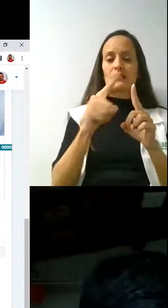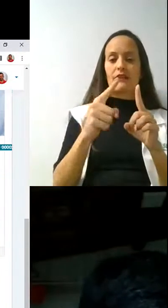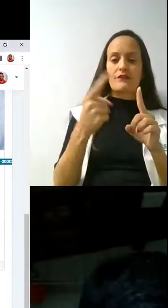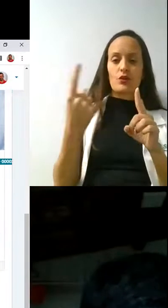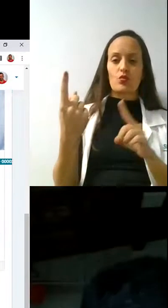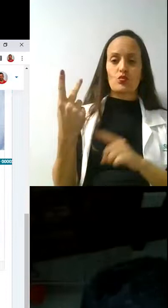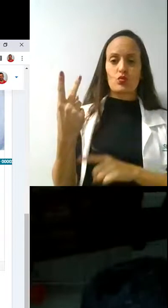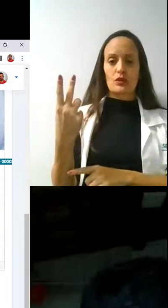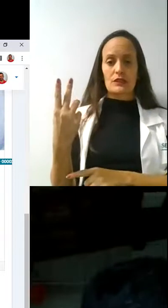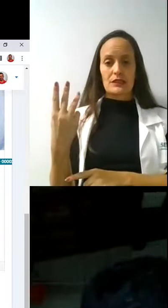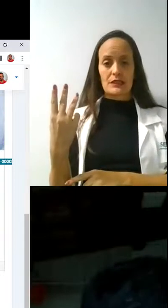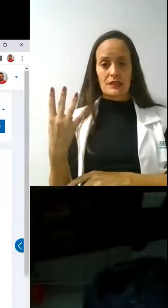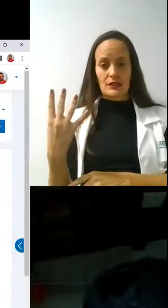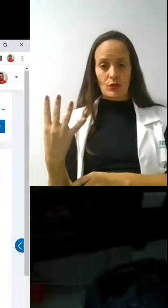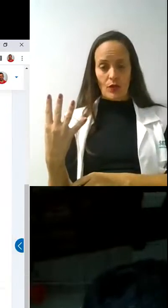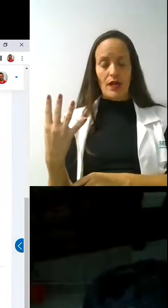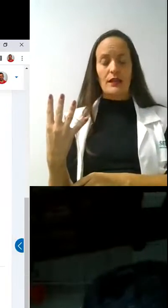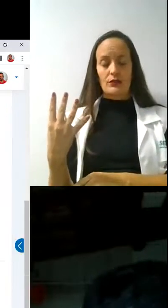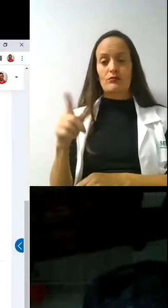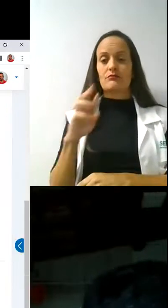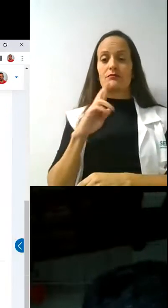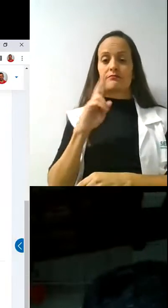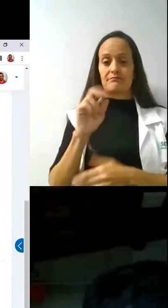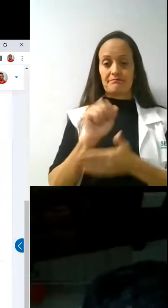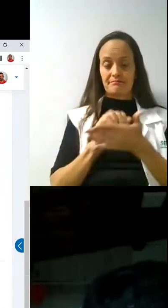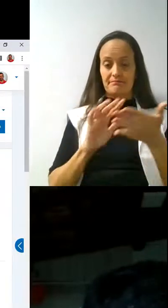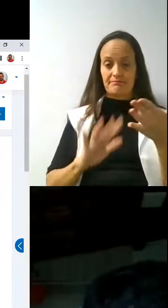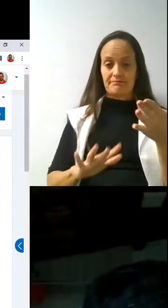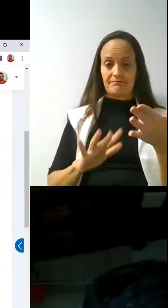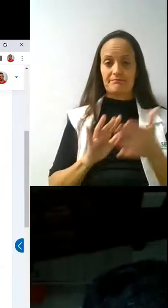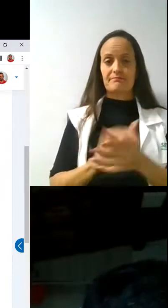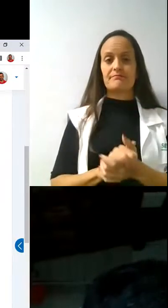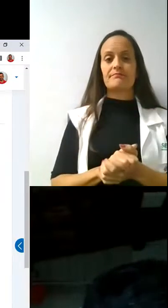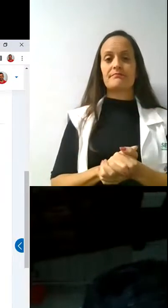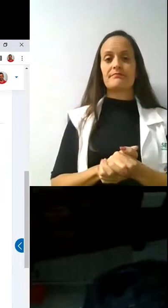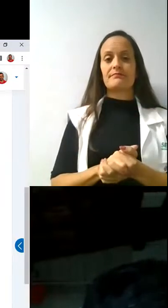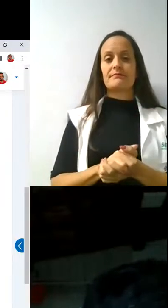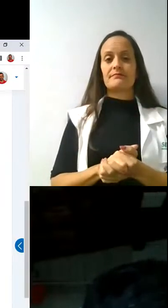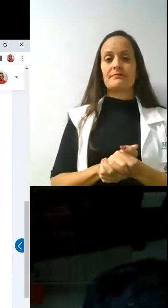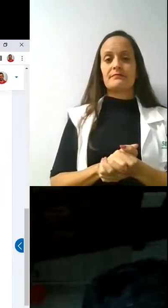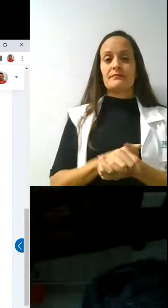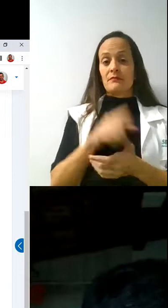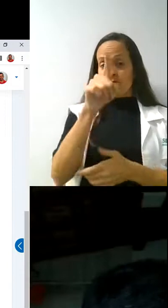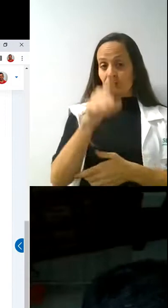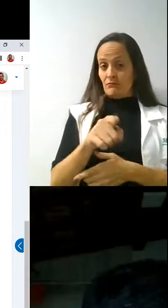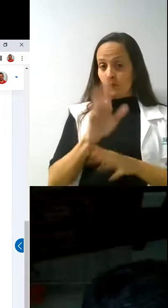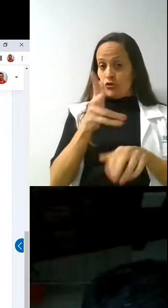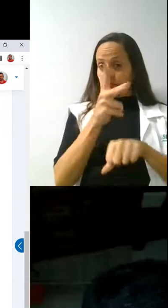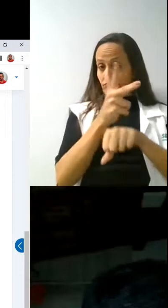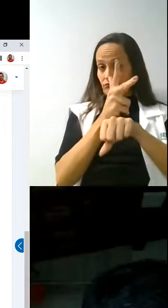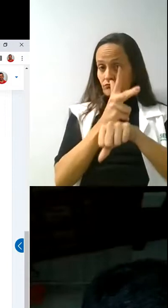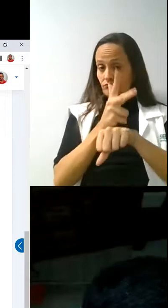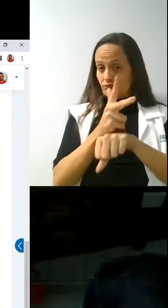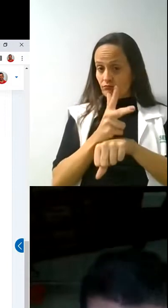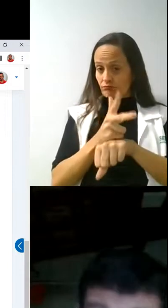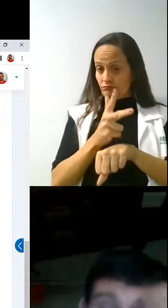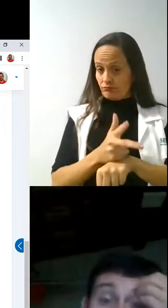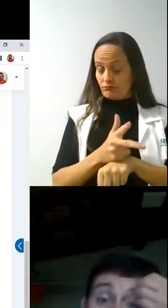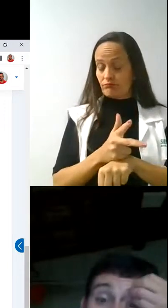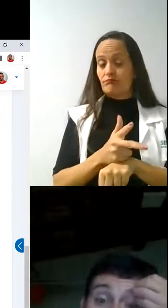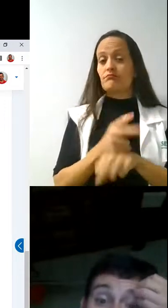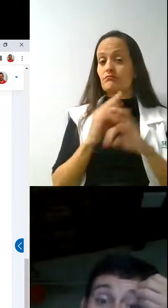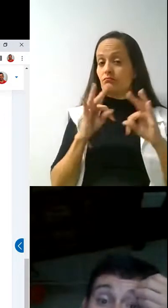da SAP, de sistemas de medida e representação, né? Então, aqui vocês já tiveram outras webs que eu expliquei essa